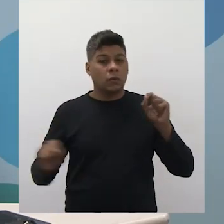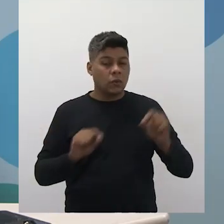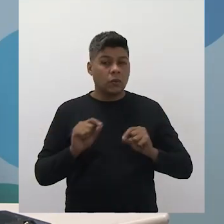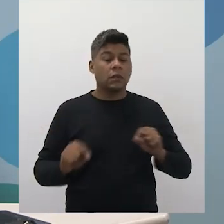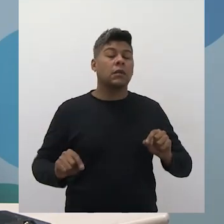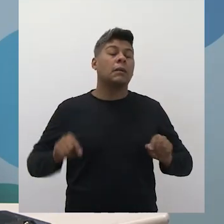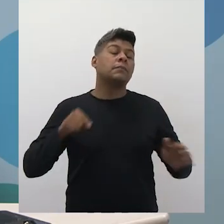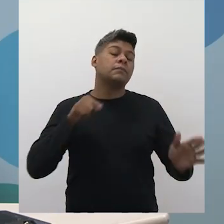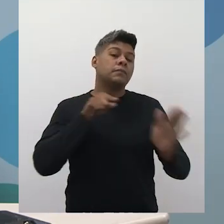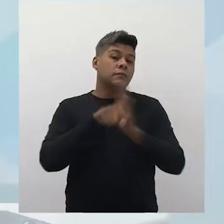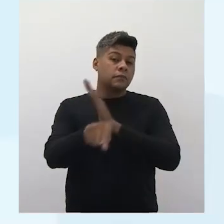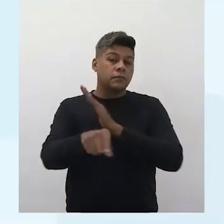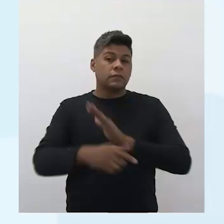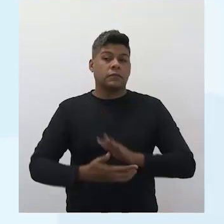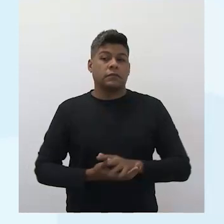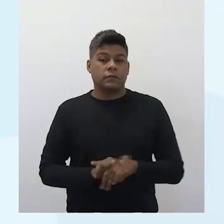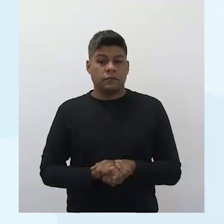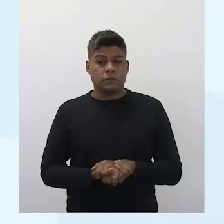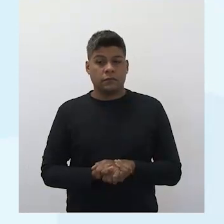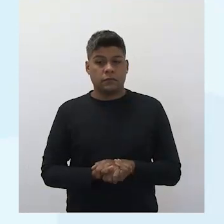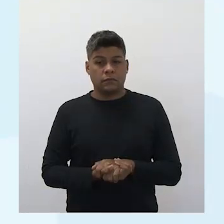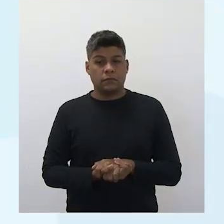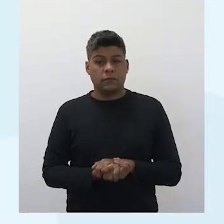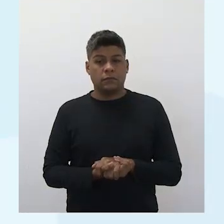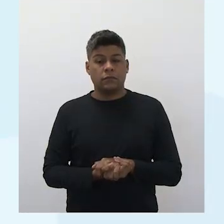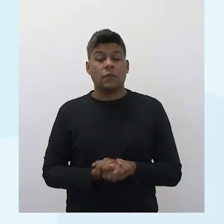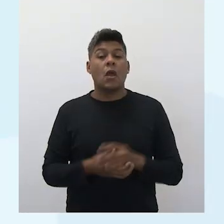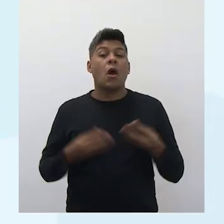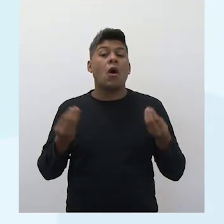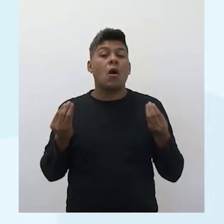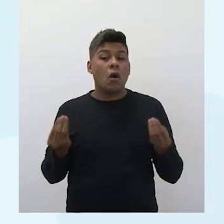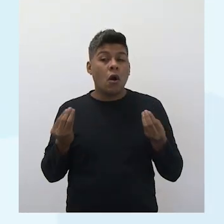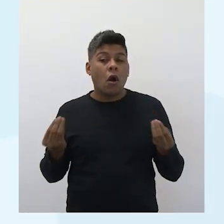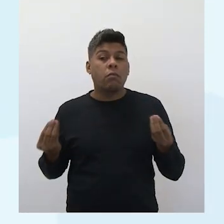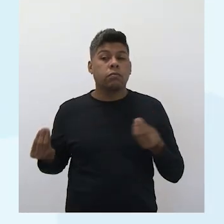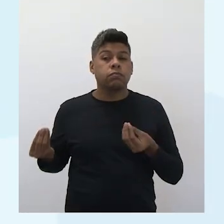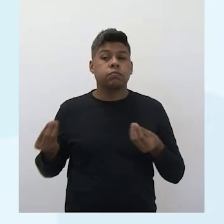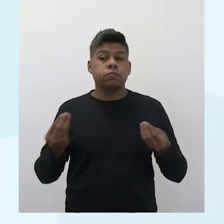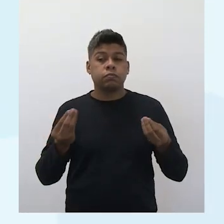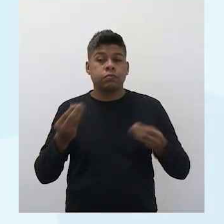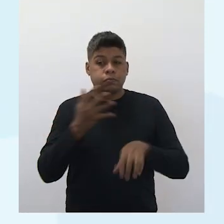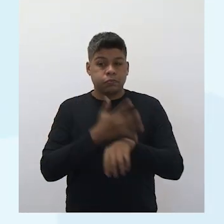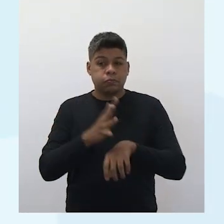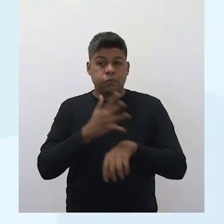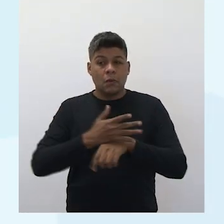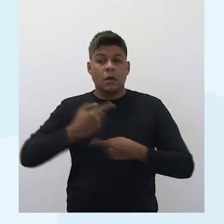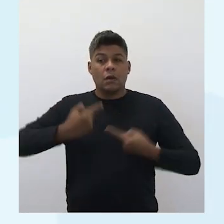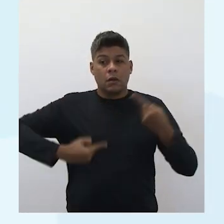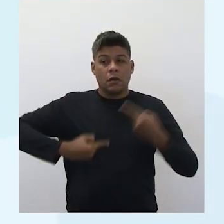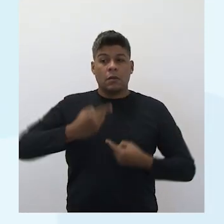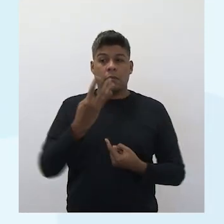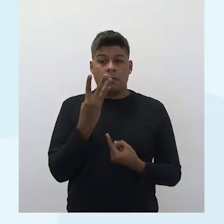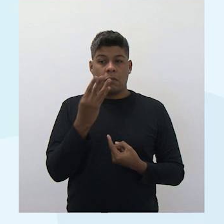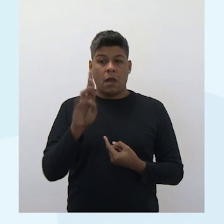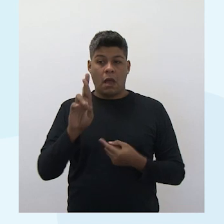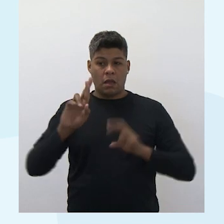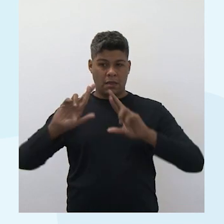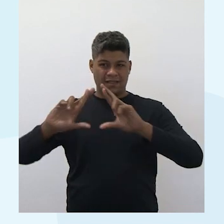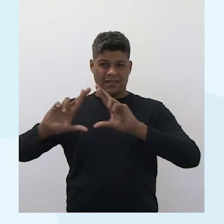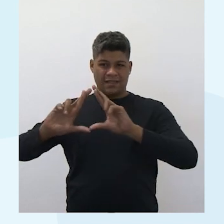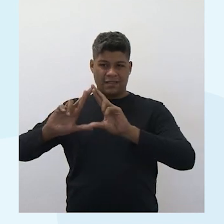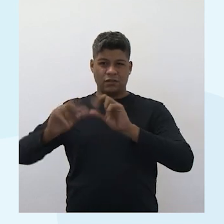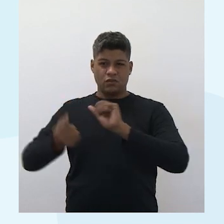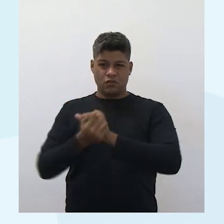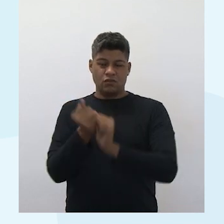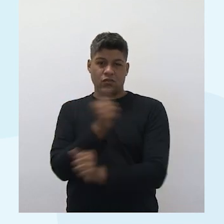seguinte questionamento. Tá? Então, como colocar em prática a política dos 4 R's com os seus